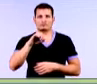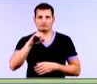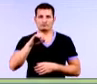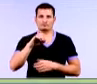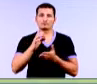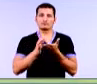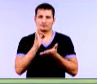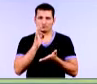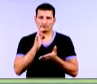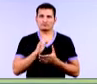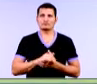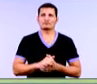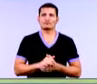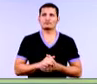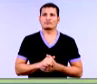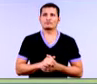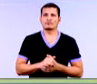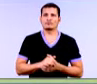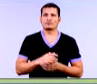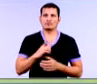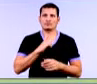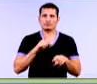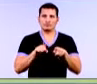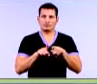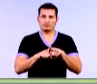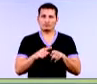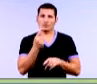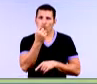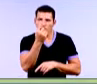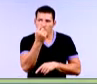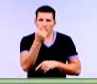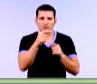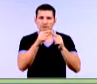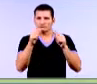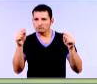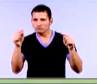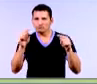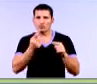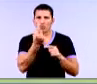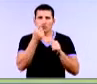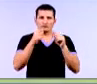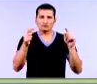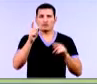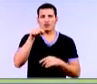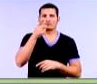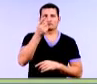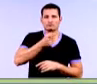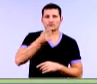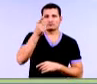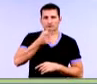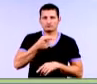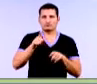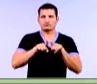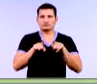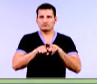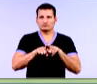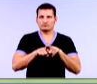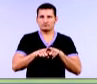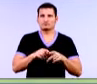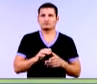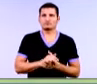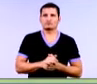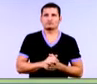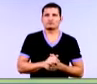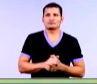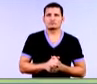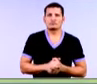linhas. Mas eu tenho também um comentário de uma única linha, que é o // também. Comentário de muitas